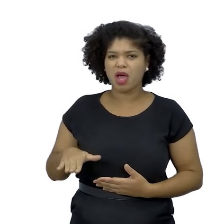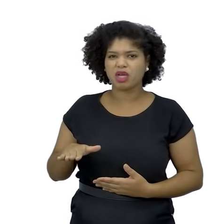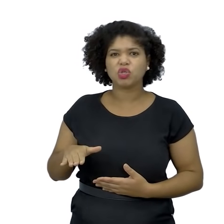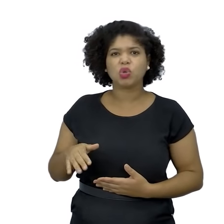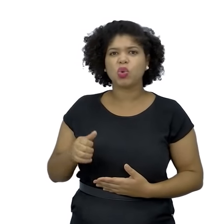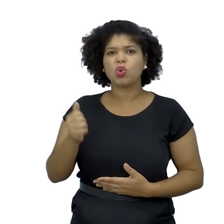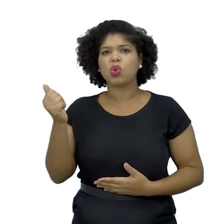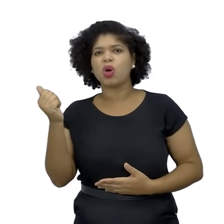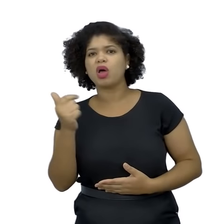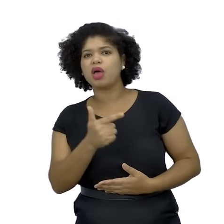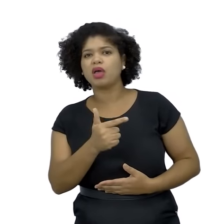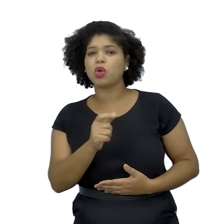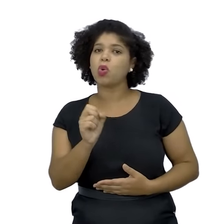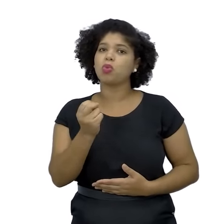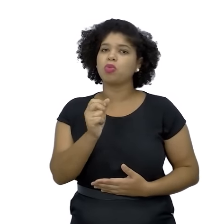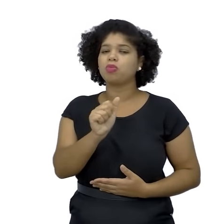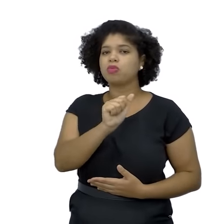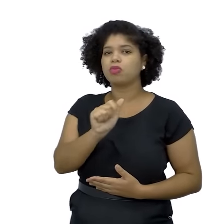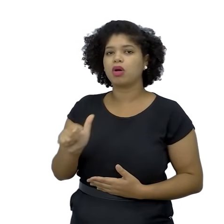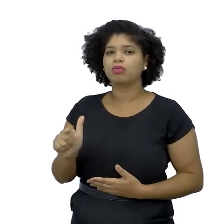assim sucessivamente.